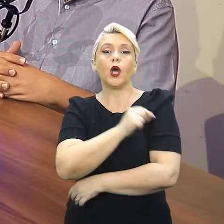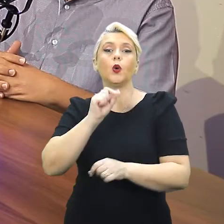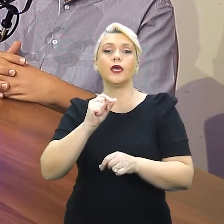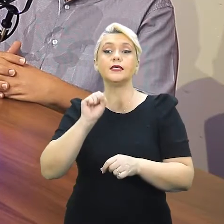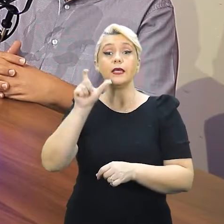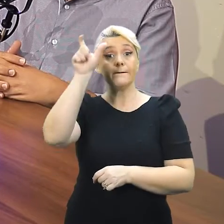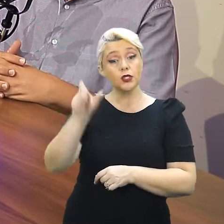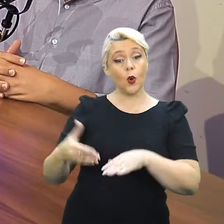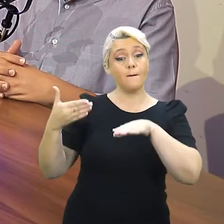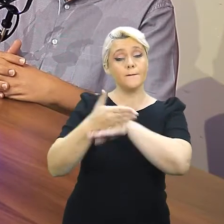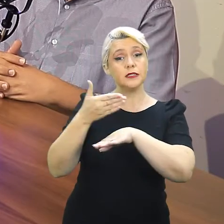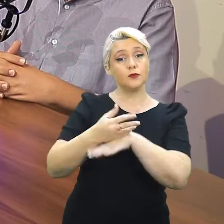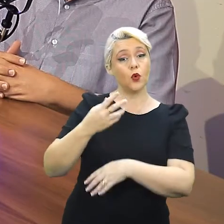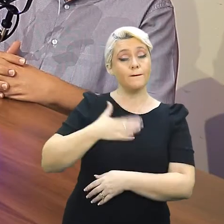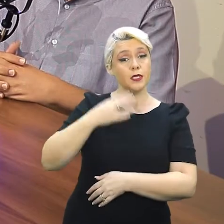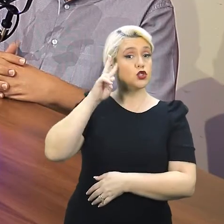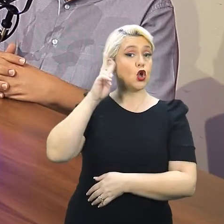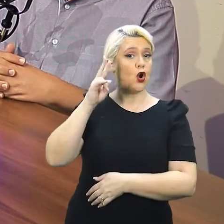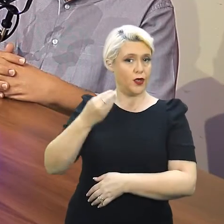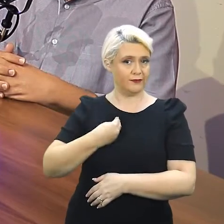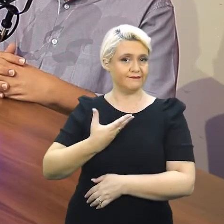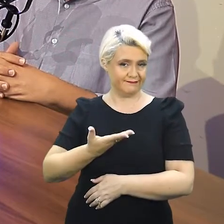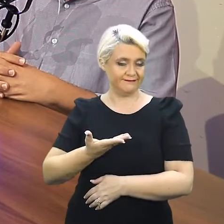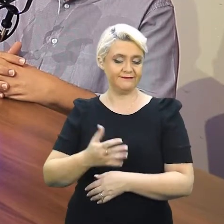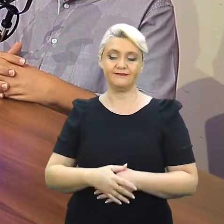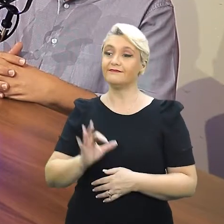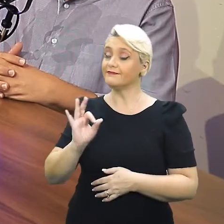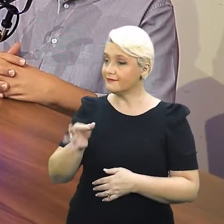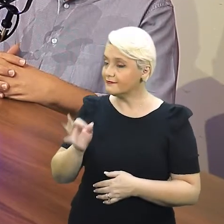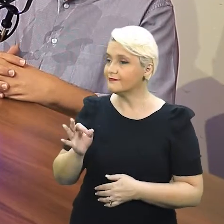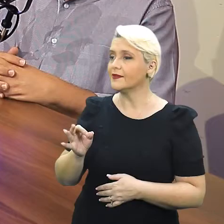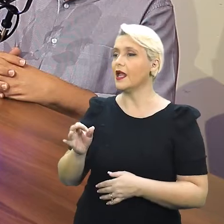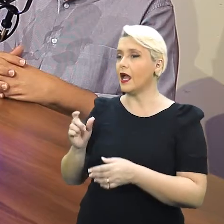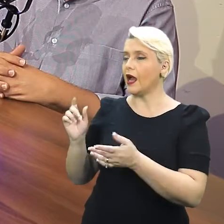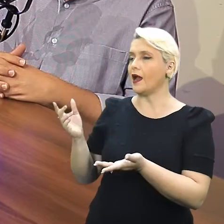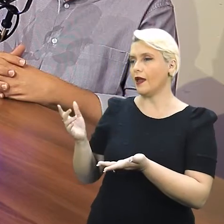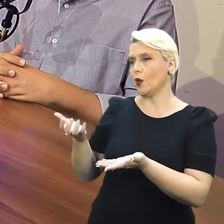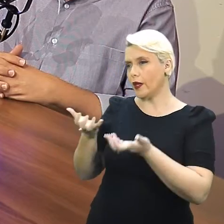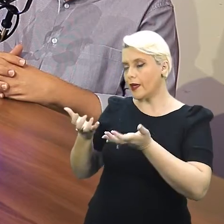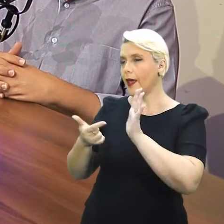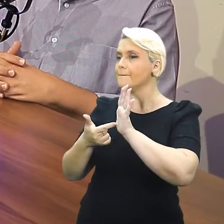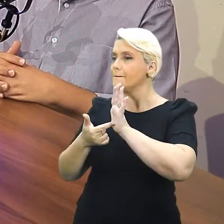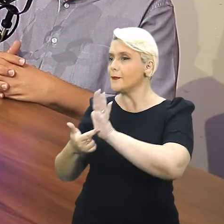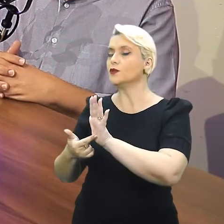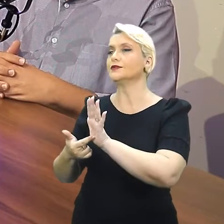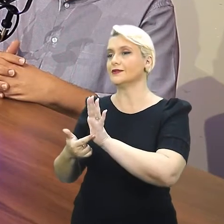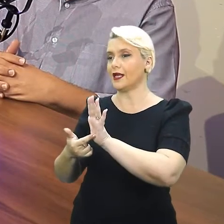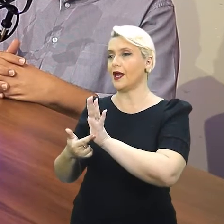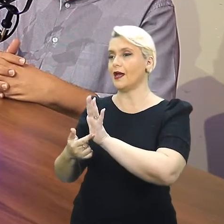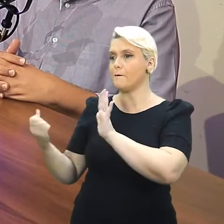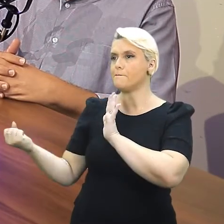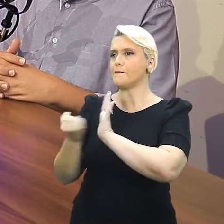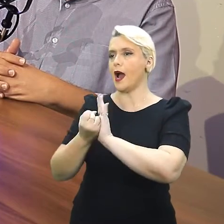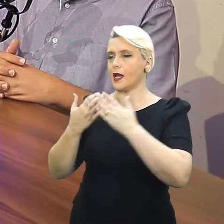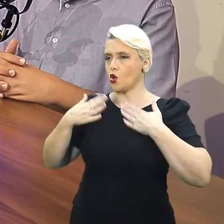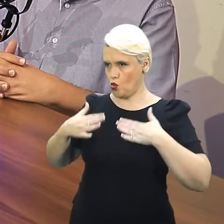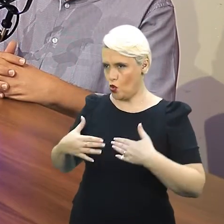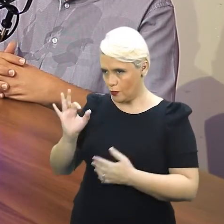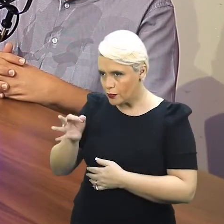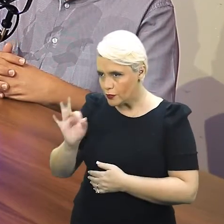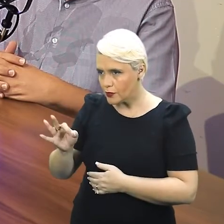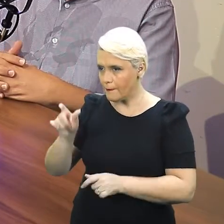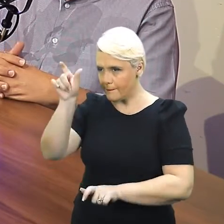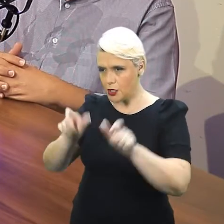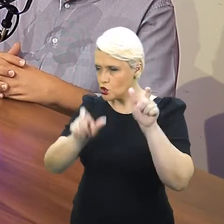parte da minha história. E fazer questão de trazer essa marca no corpo, né,